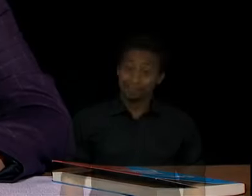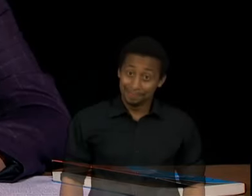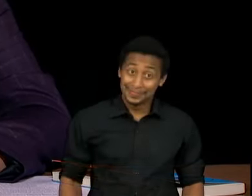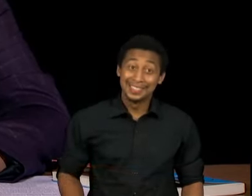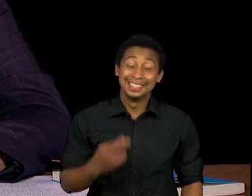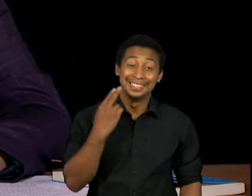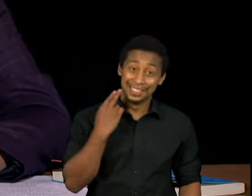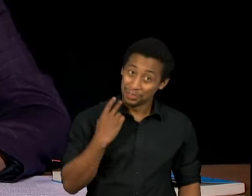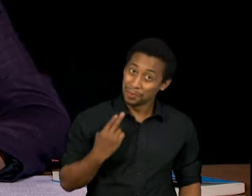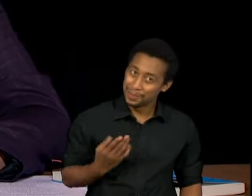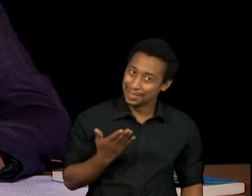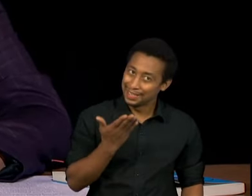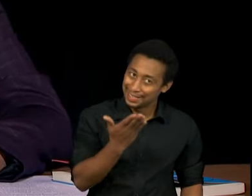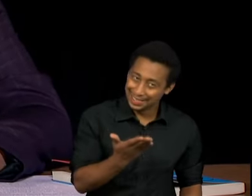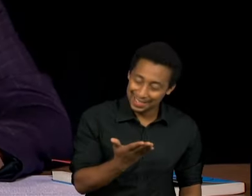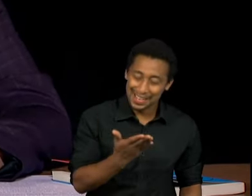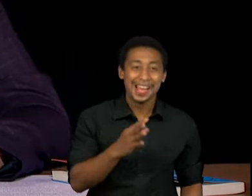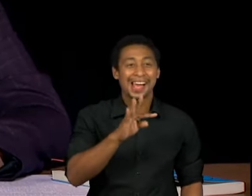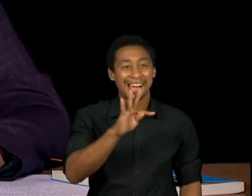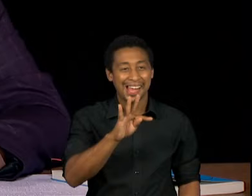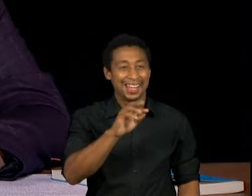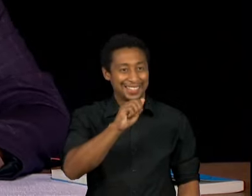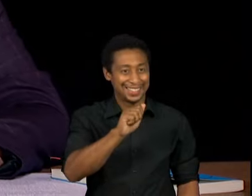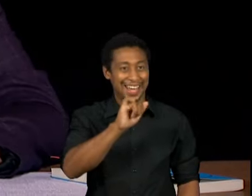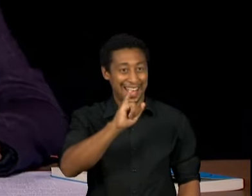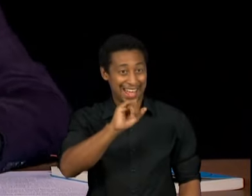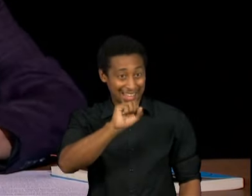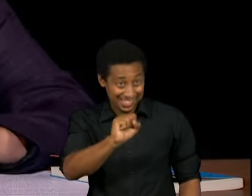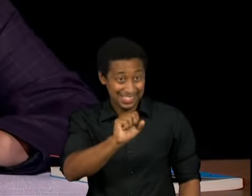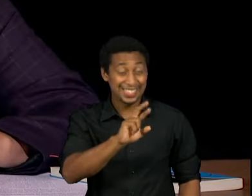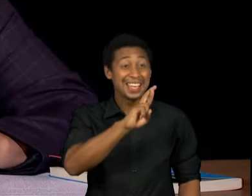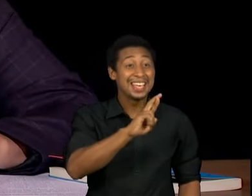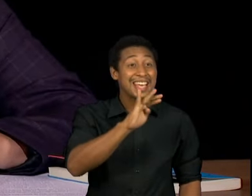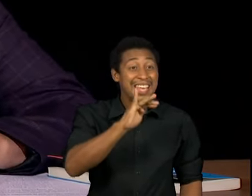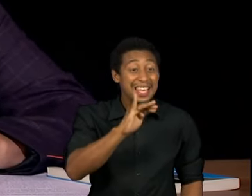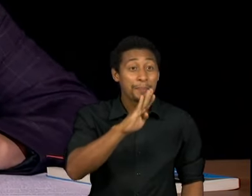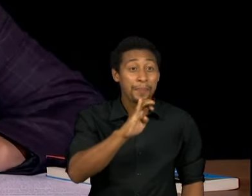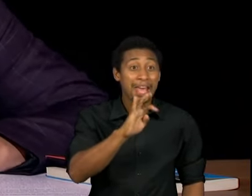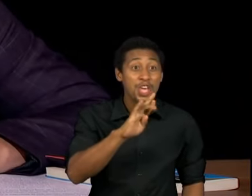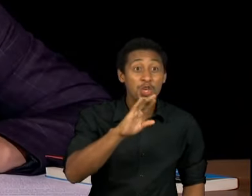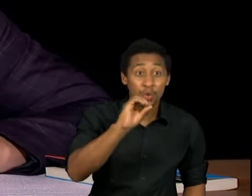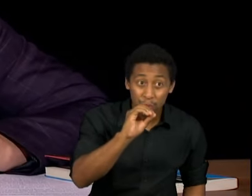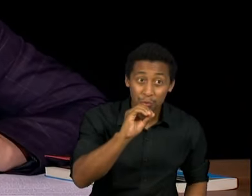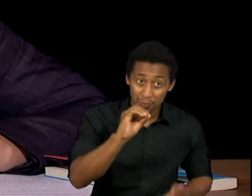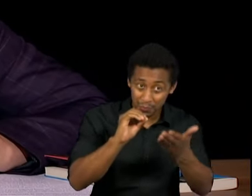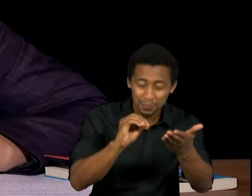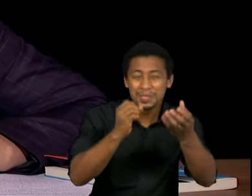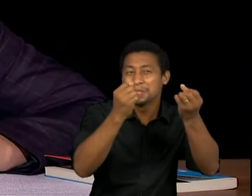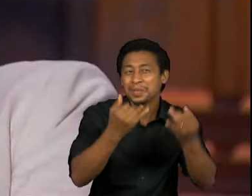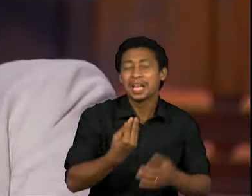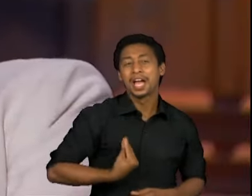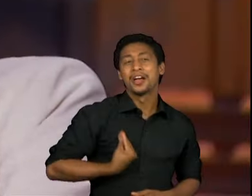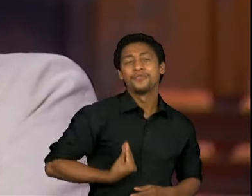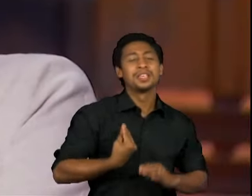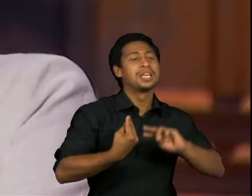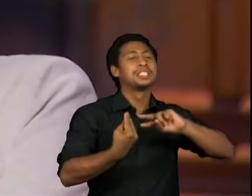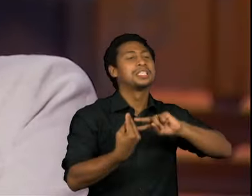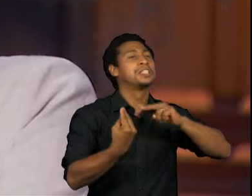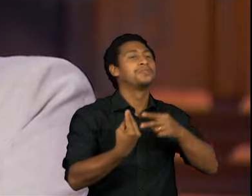Jamila Thaís Ribeiro dos Santos Pois é me diga o que é a vida